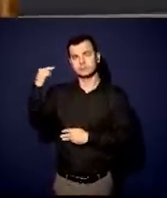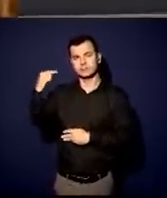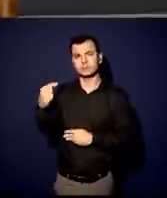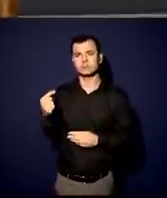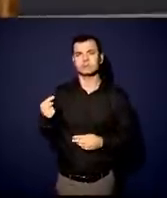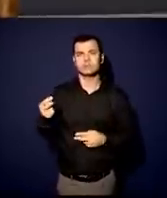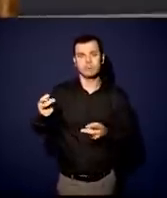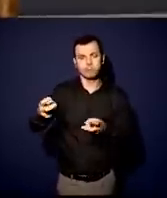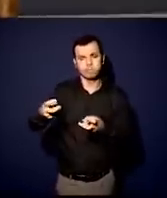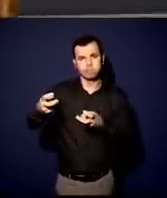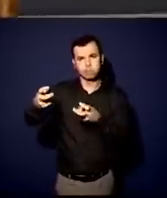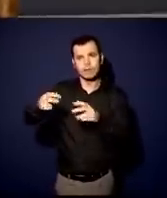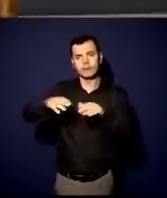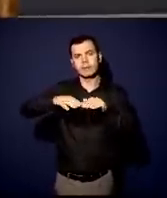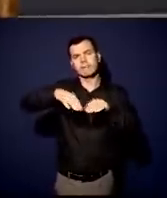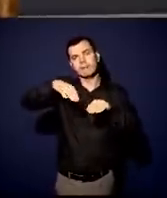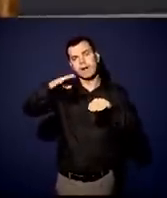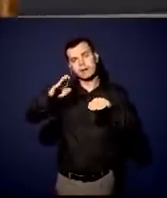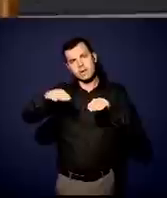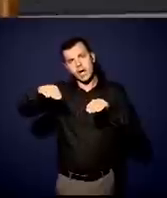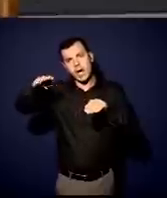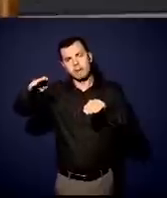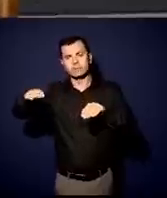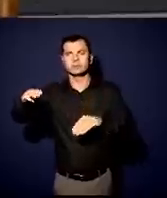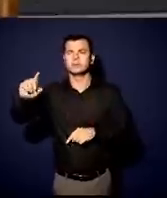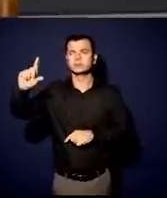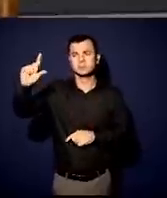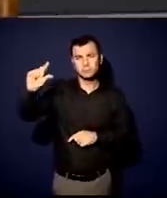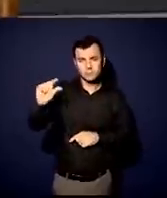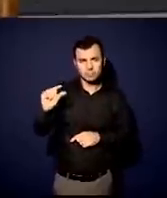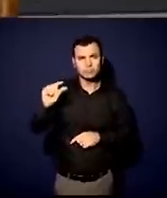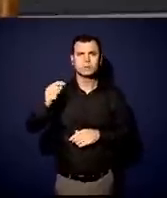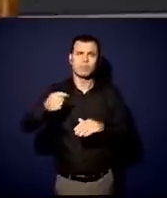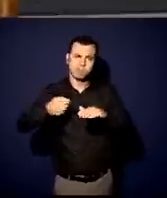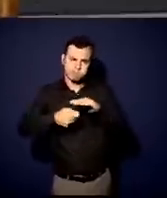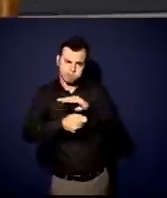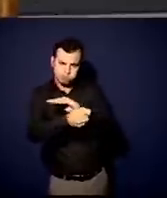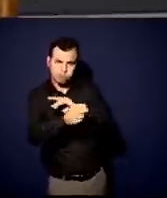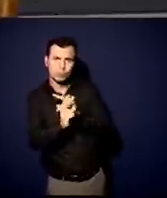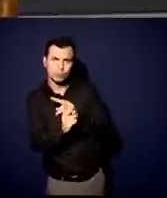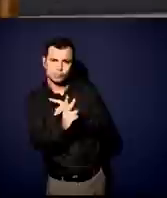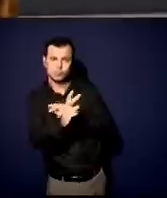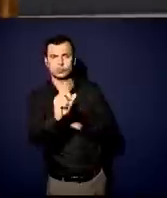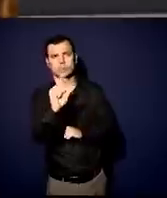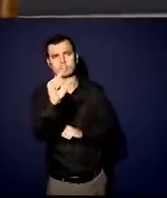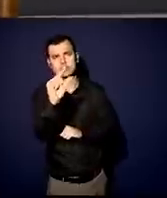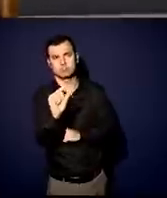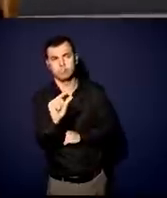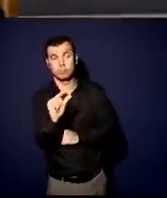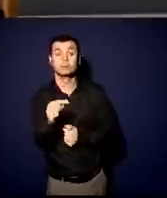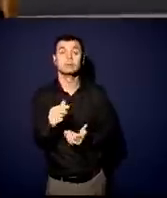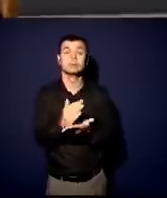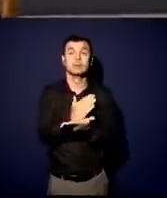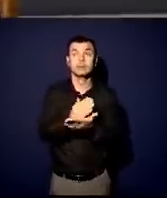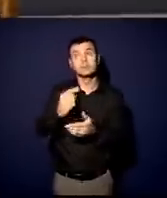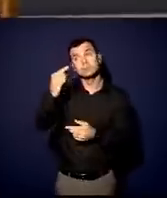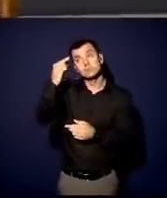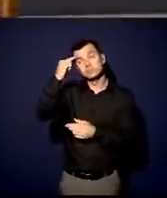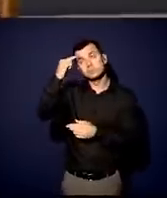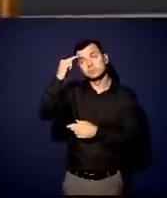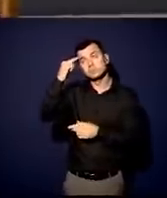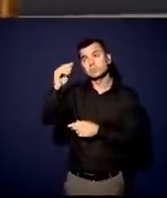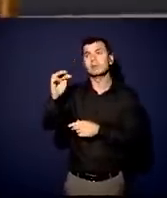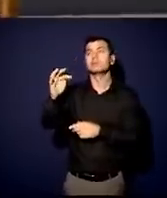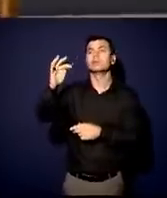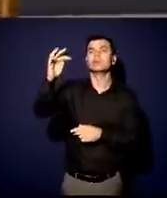variável de 22 estrangeiro já tá diminuindo tá menor continua entrando mais menor investidor de longo prazo um fundo que queria postar no Brasil